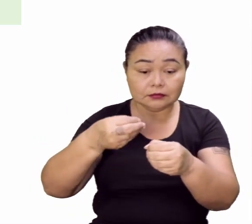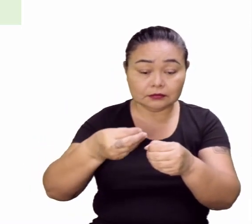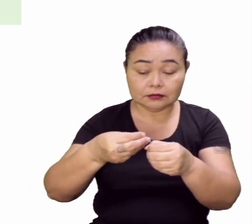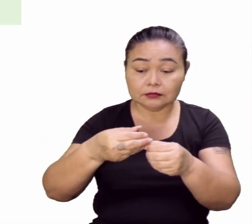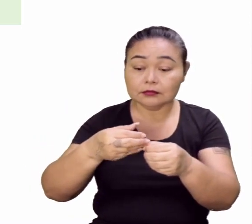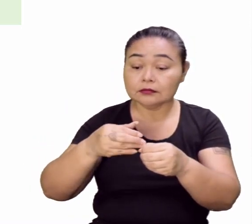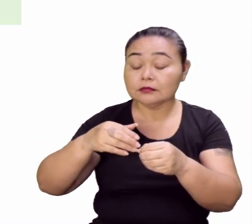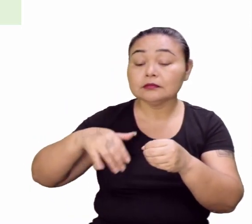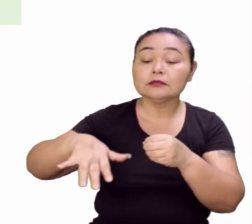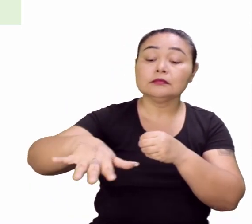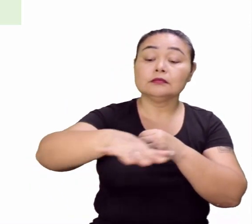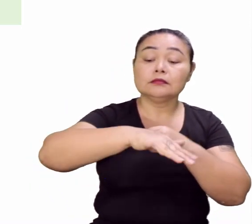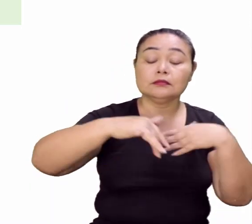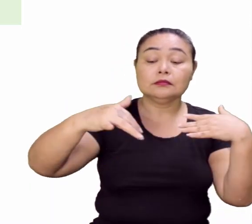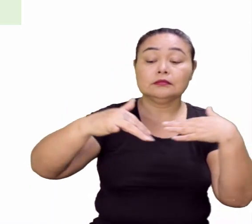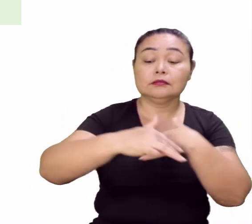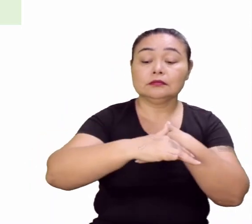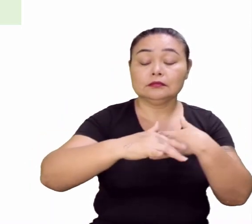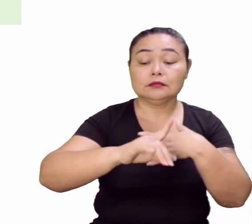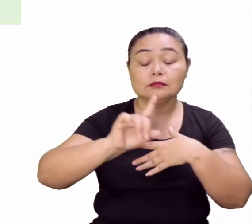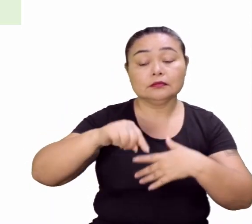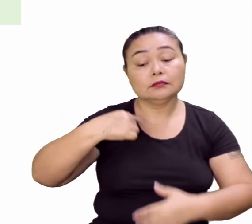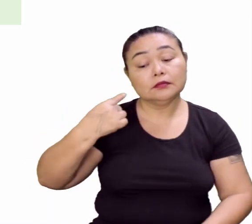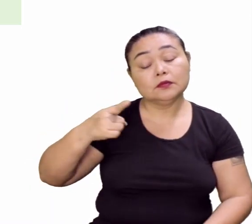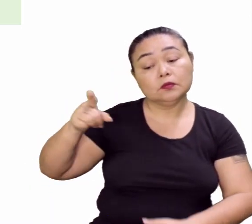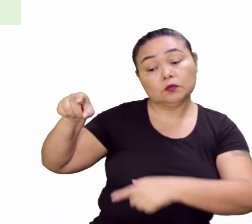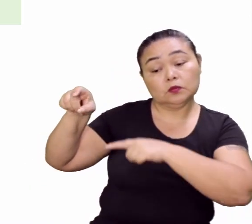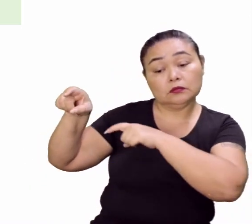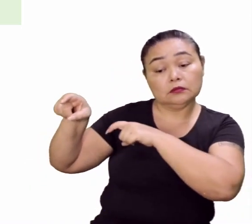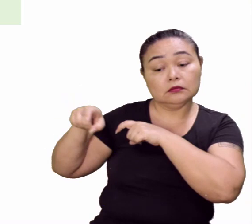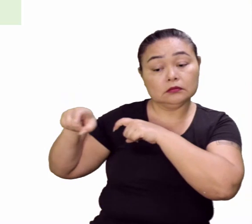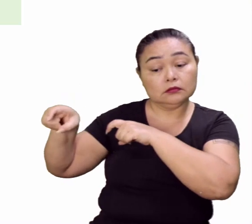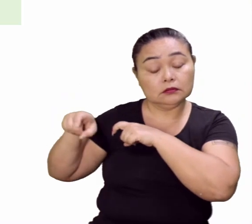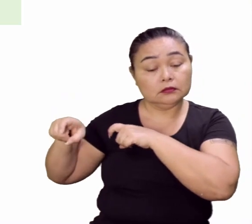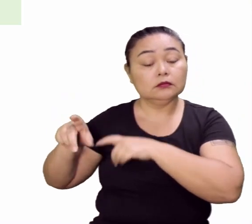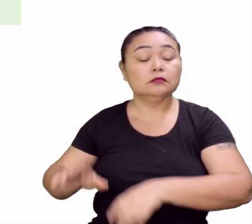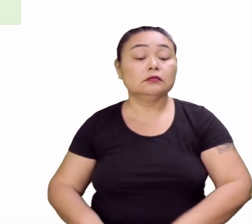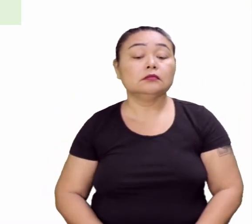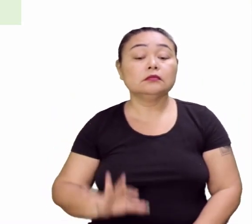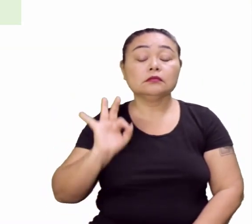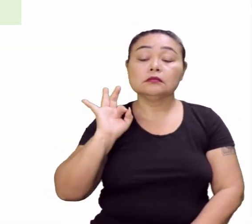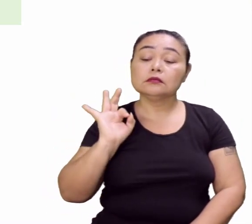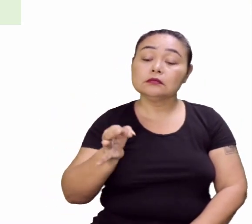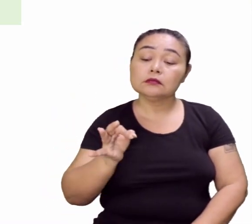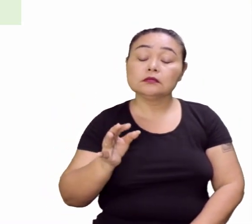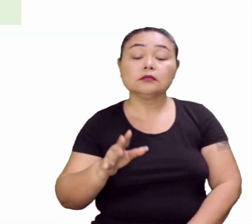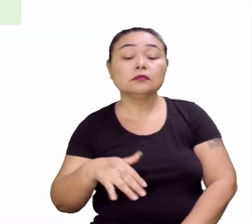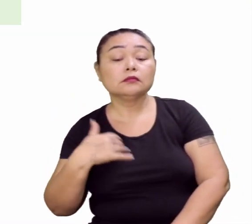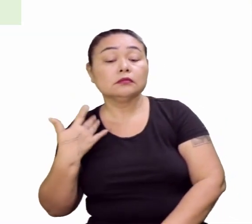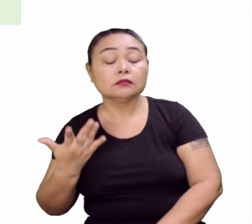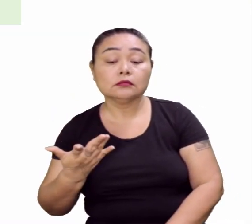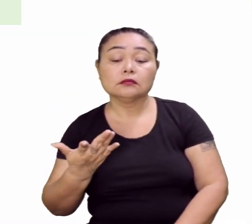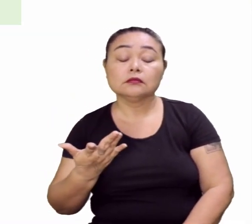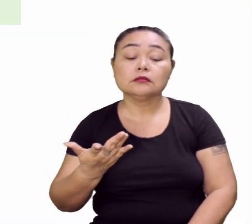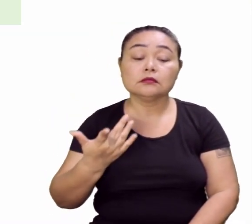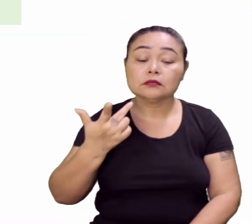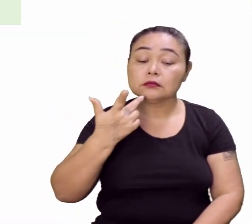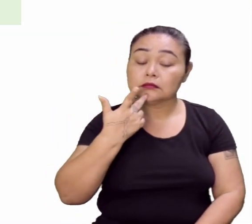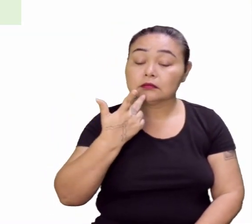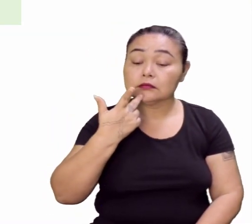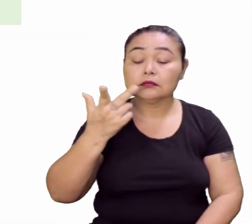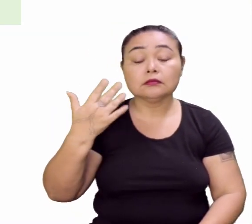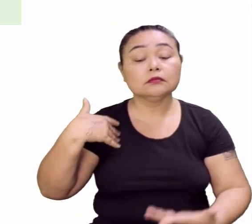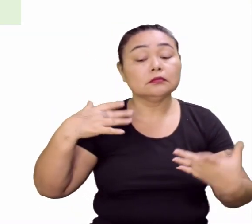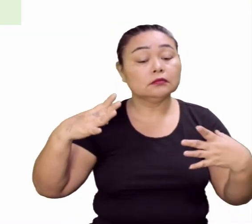parte urbana e também ele é formado pela parte rural, certo? Então, quando a gente fala de